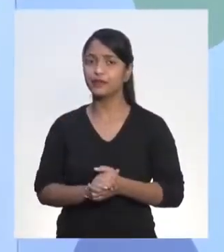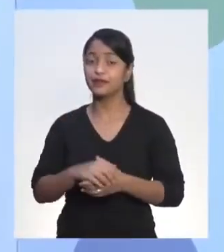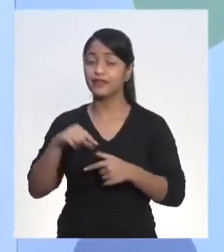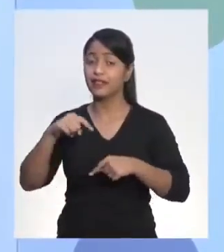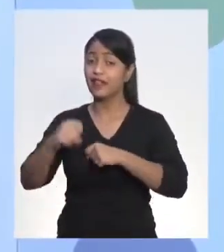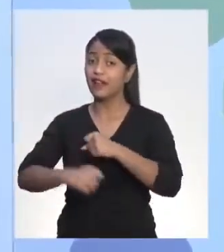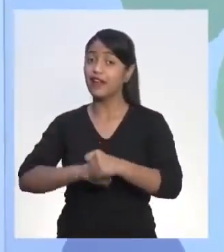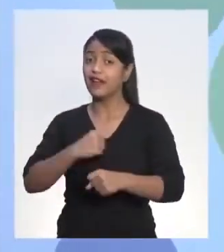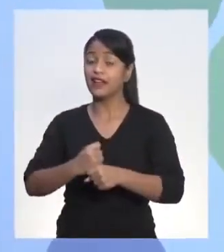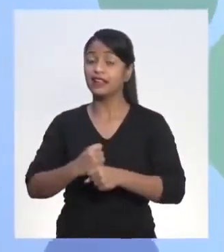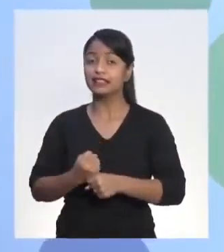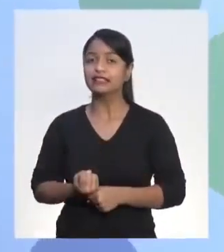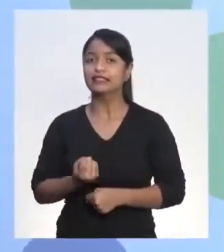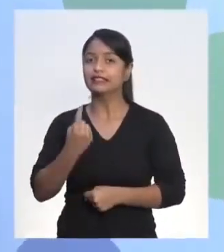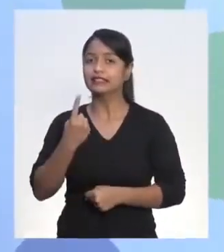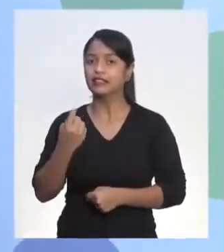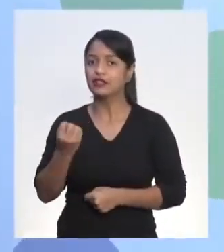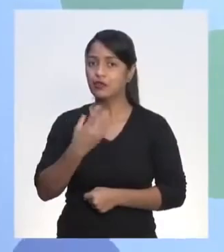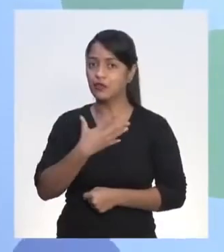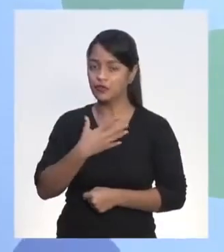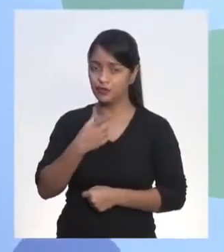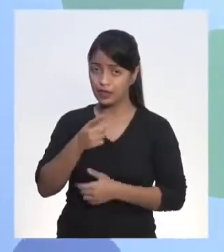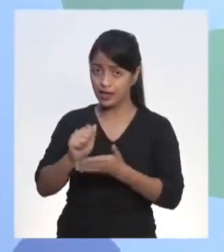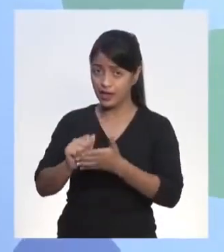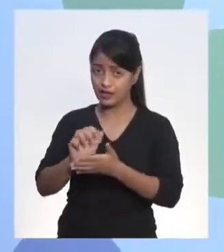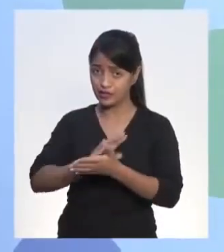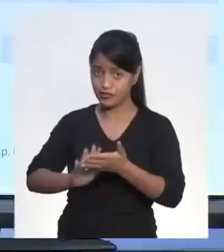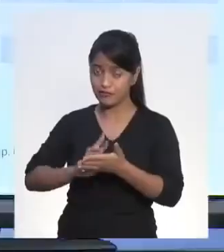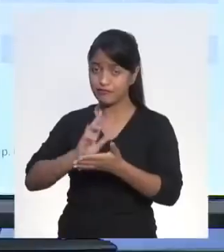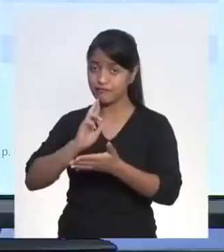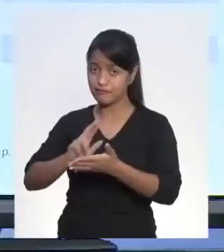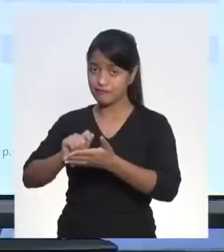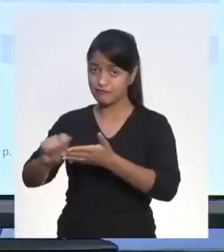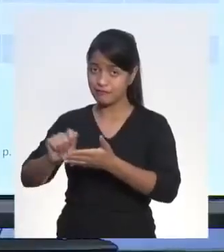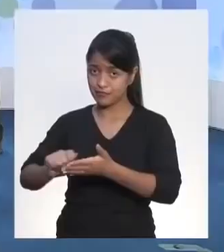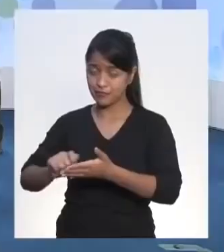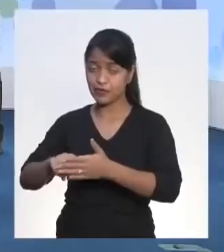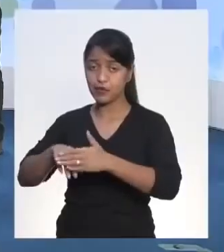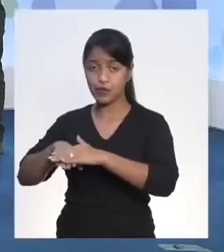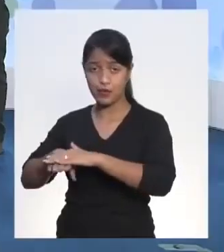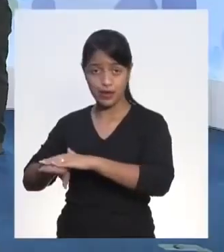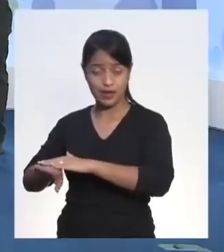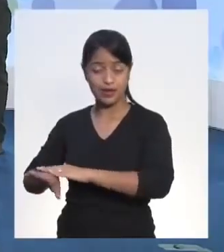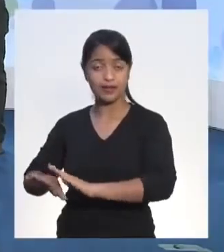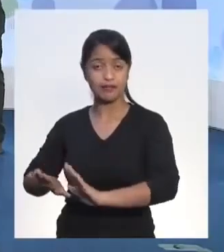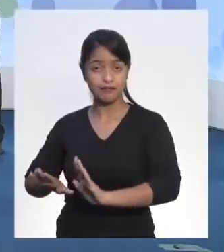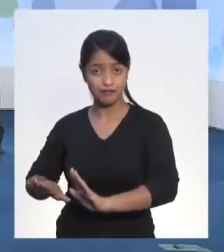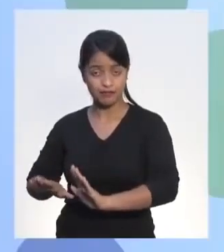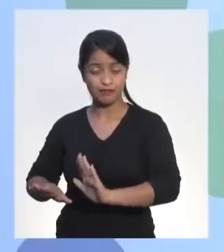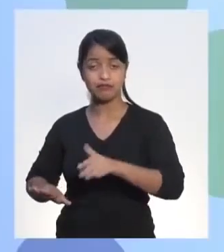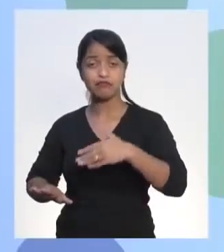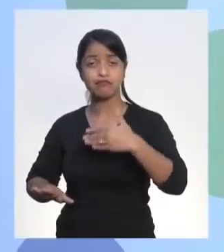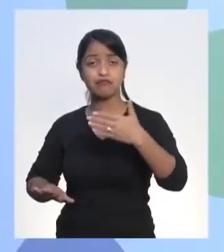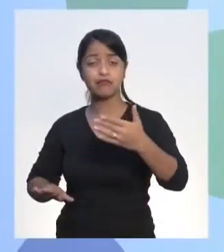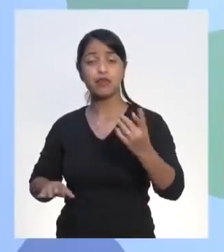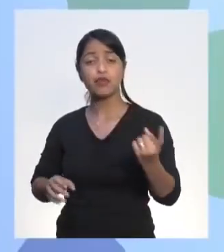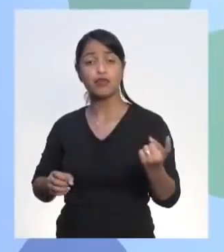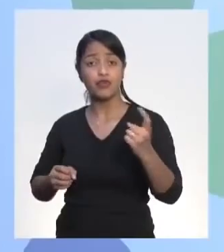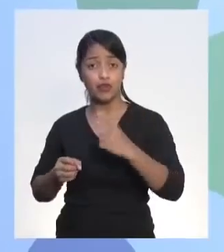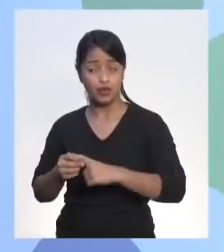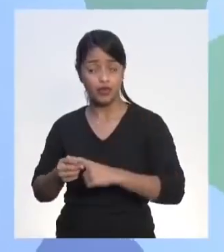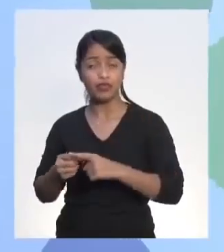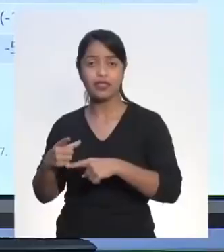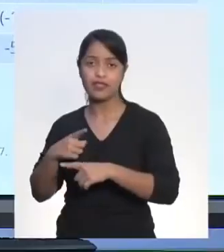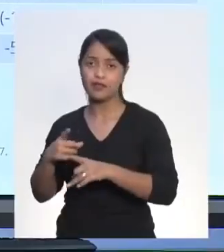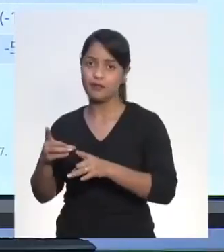atípico, pega as suas atividades, faz, deixa tudo guardadinho, separadinho, e quando do retorno das aulas está